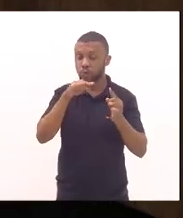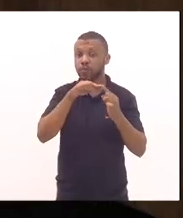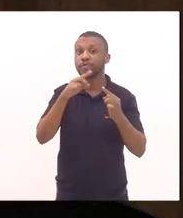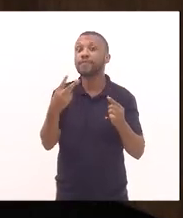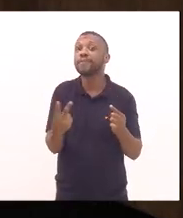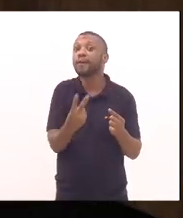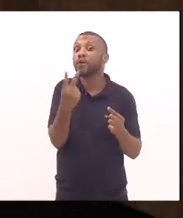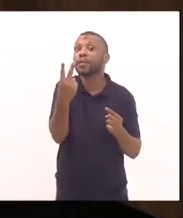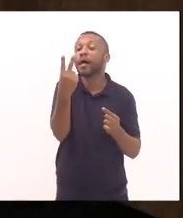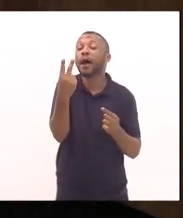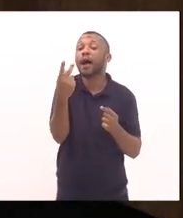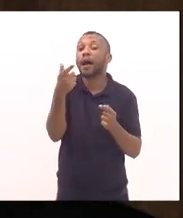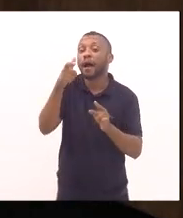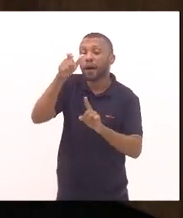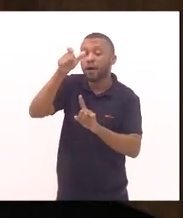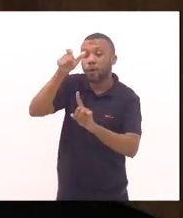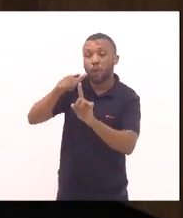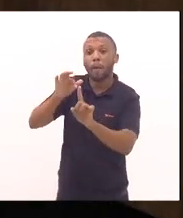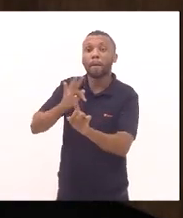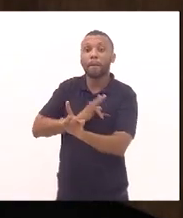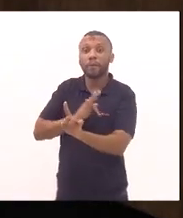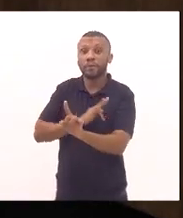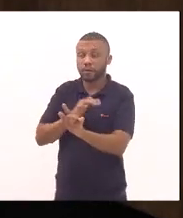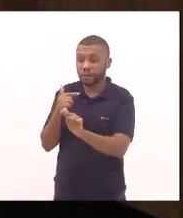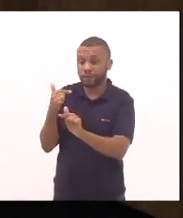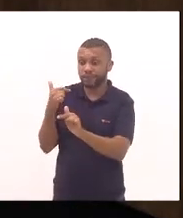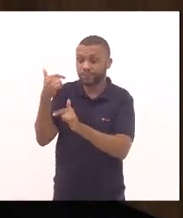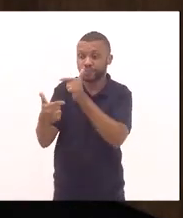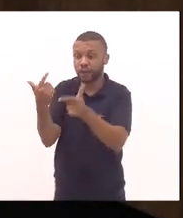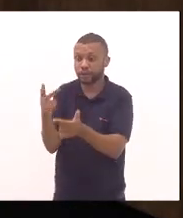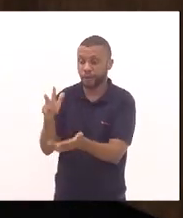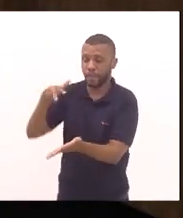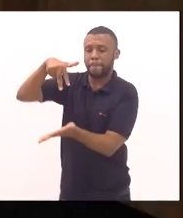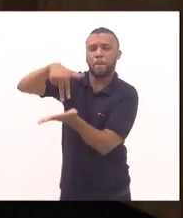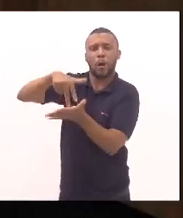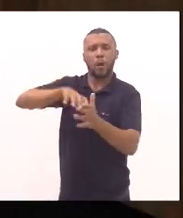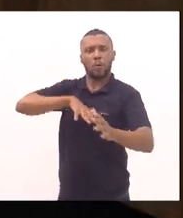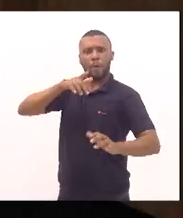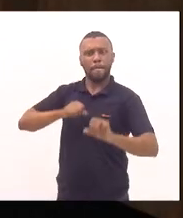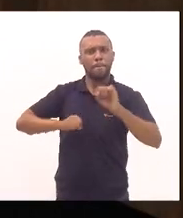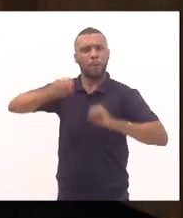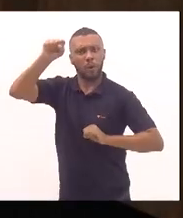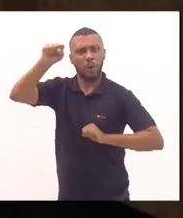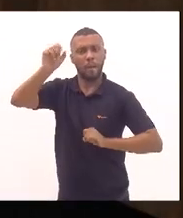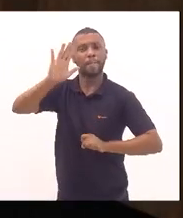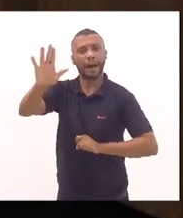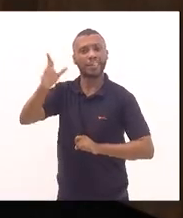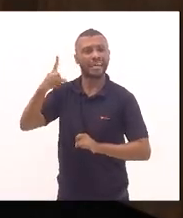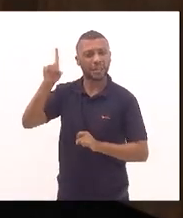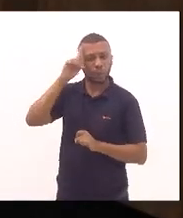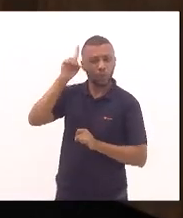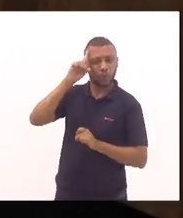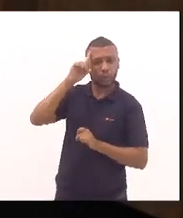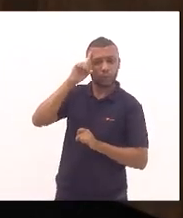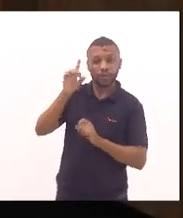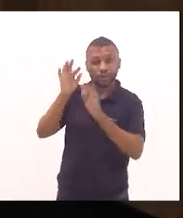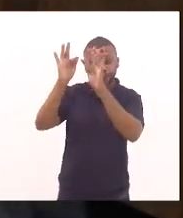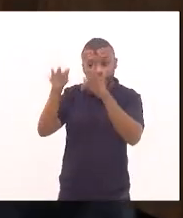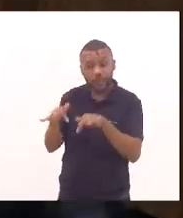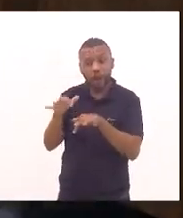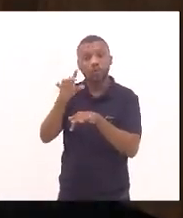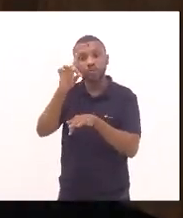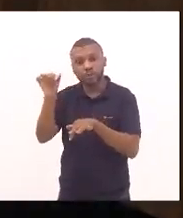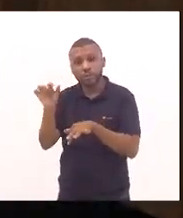não está na ponta diretamente, na bravura, mas está sendo bravo todos os dias, porque, ao final de cada dia,